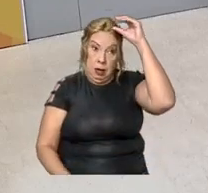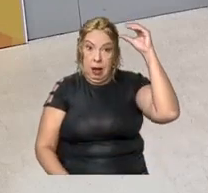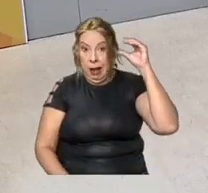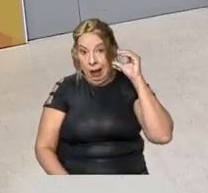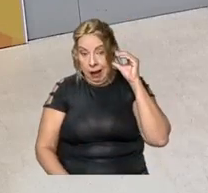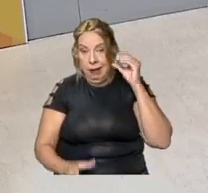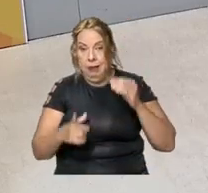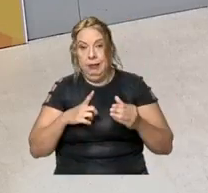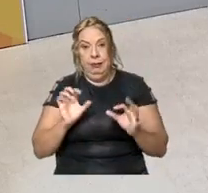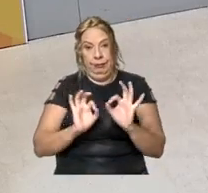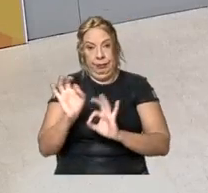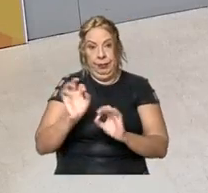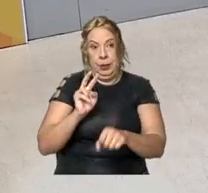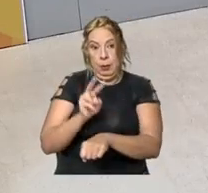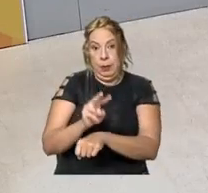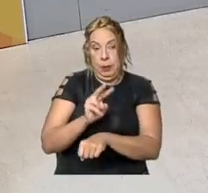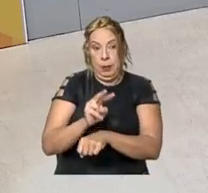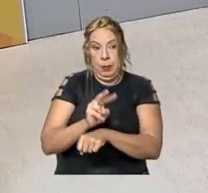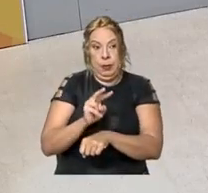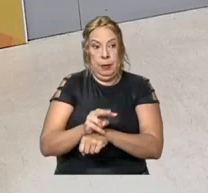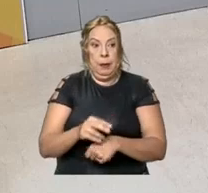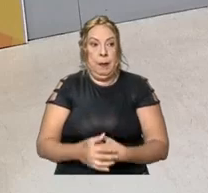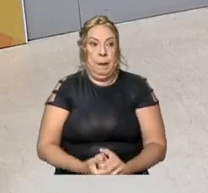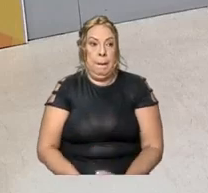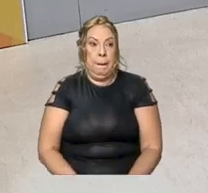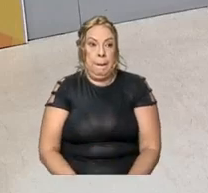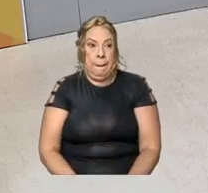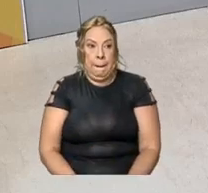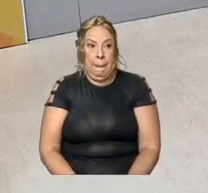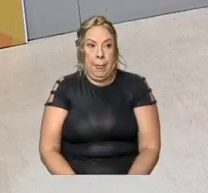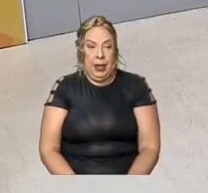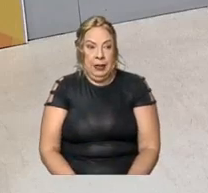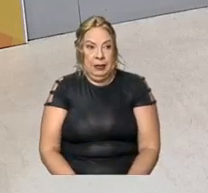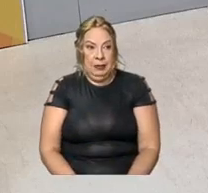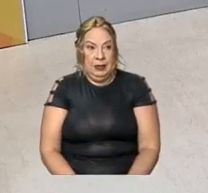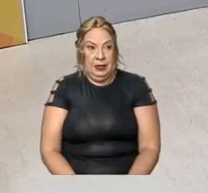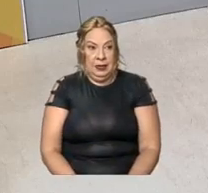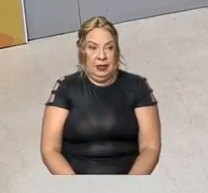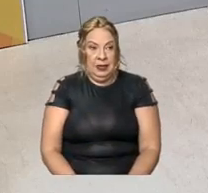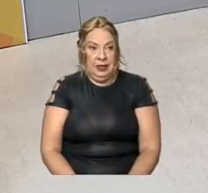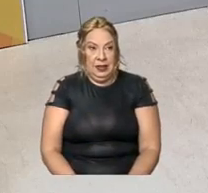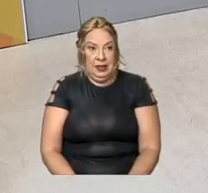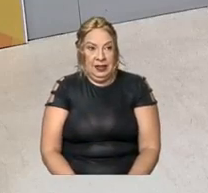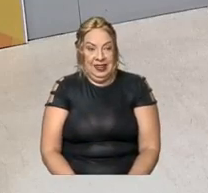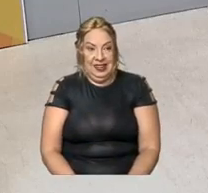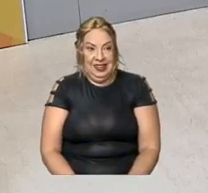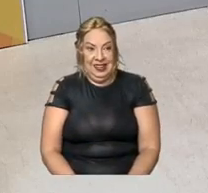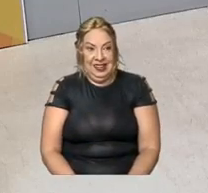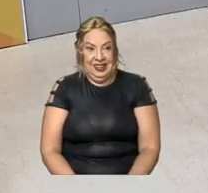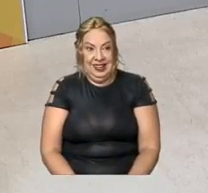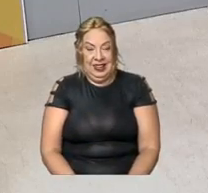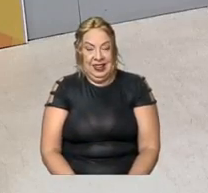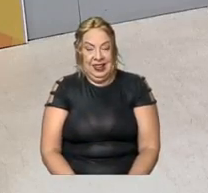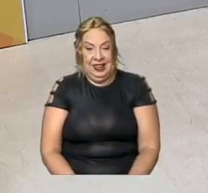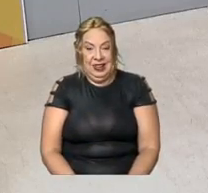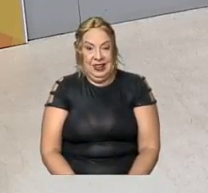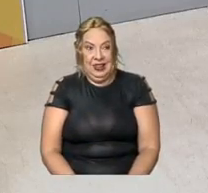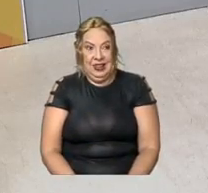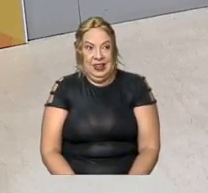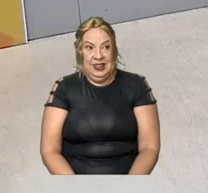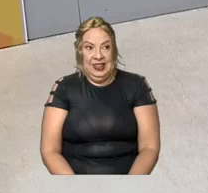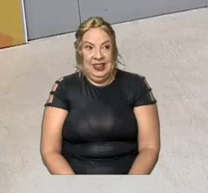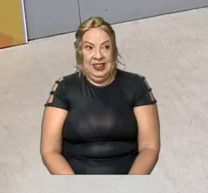Beca tá aqui na alegria. Falou que eu vou ter gêmeos ano que vem. Menina, ele tá aí profetizando.